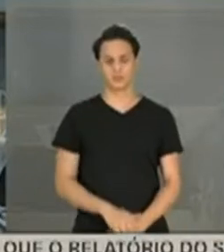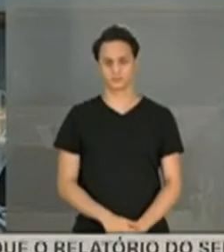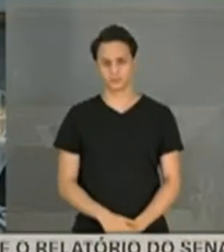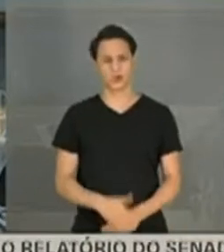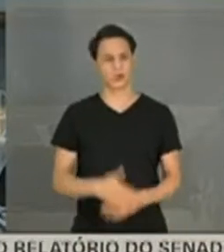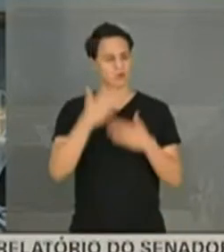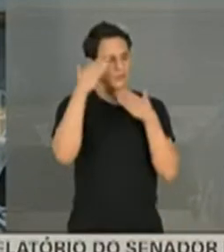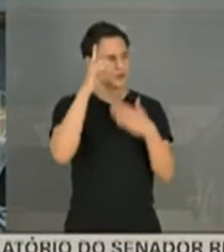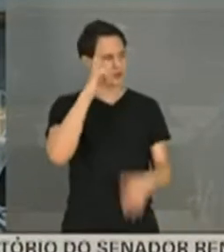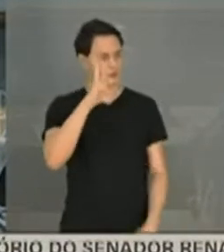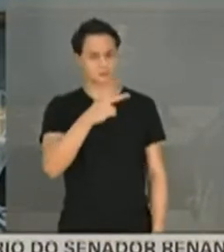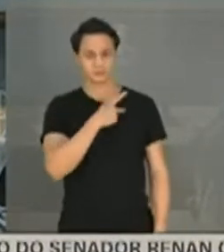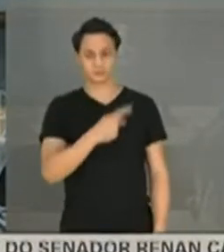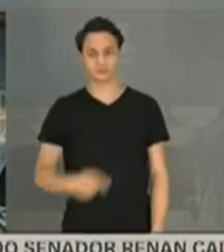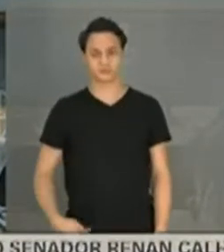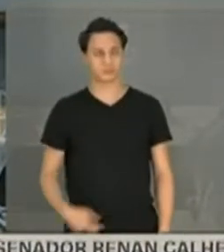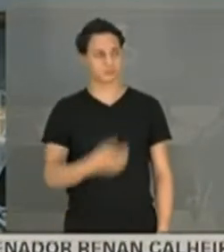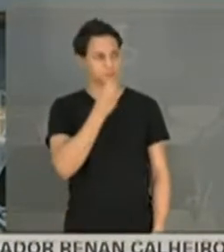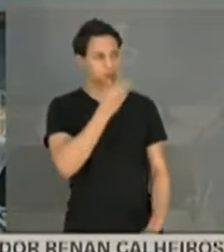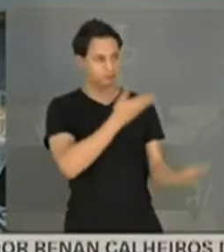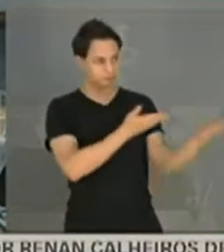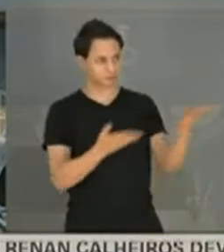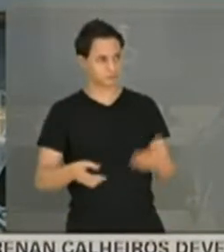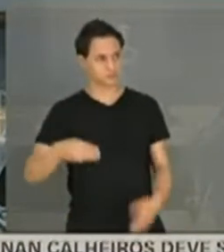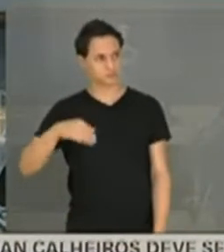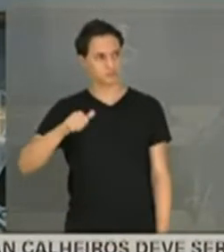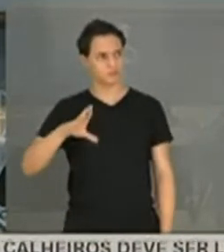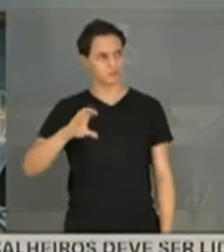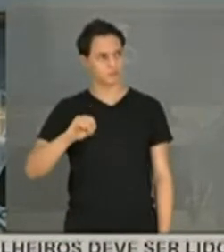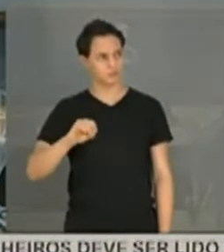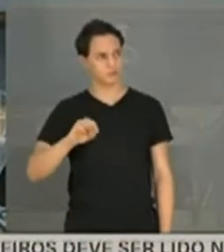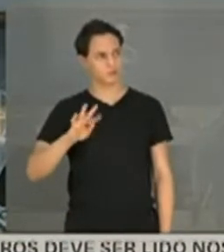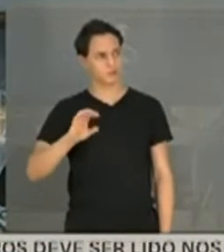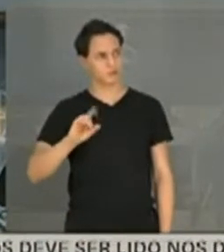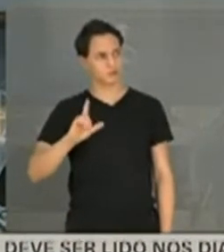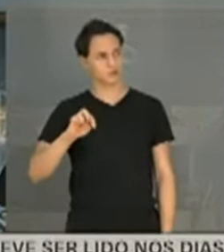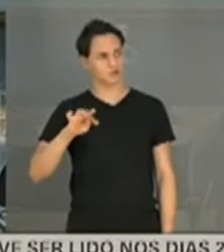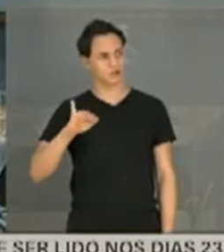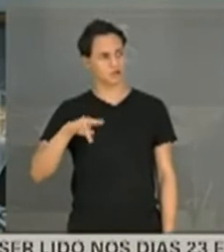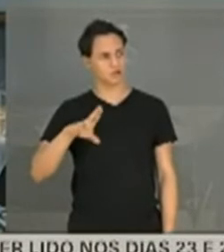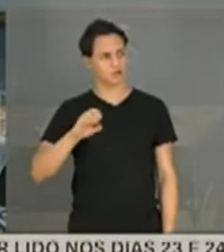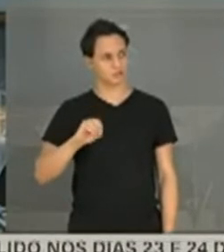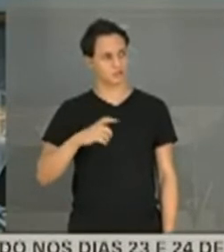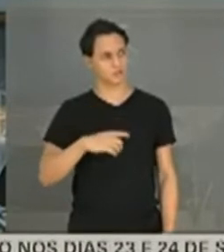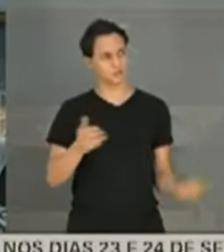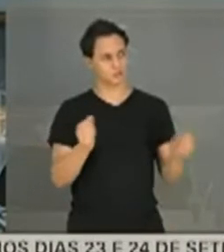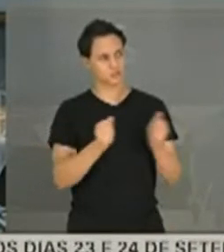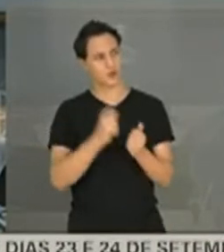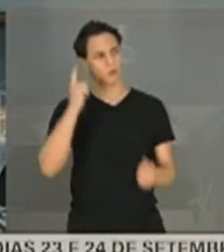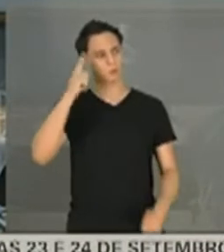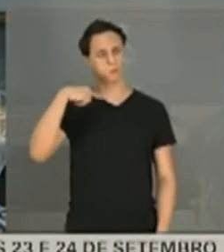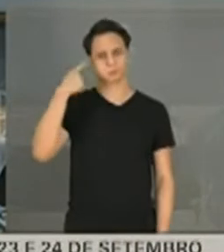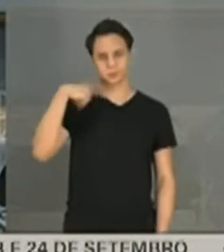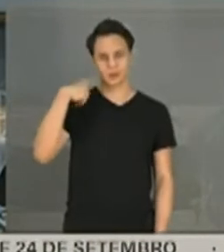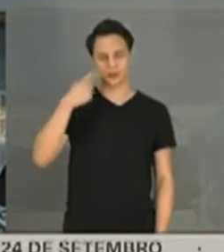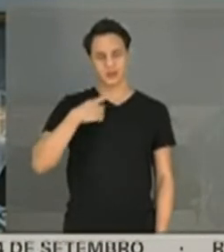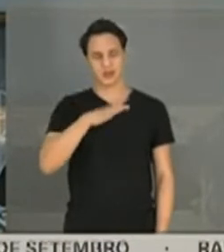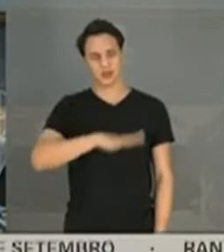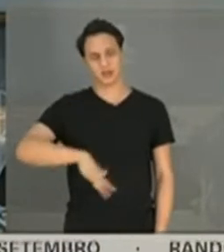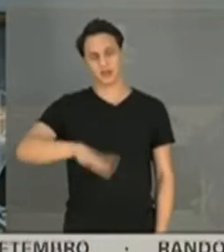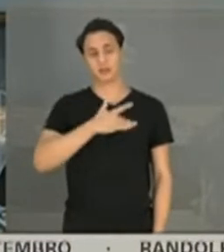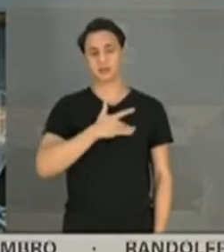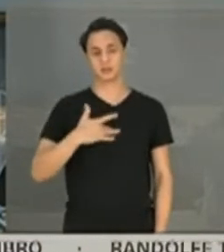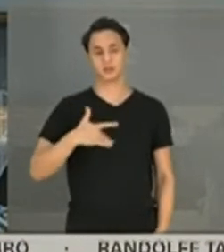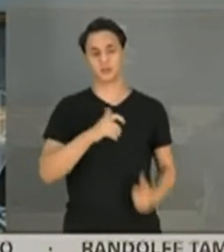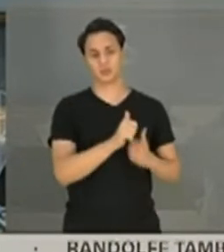Eu queria dar as boas-vindas ao senhor Marcos Tolentino, ao seu corpo aí de advogados, o pessoal da área de saúde que veio acompanhando